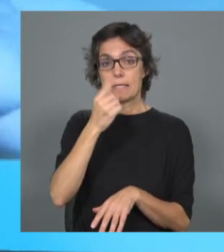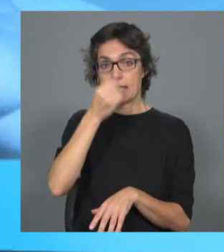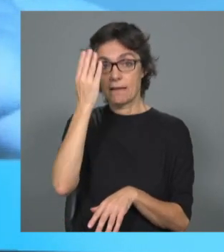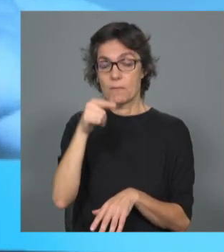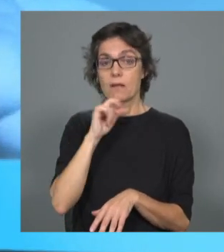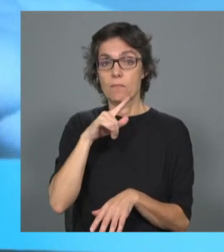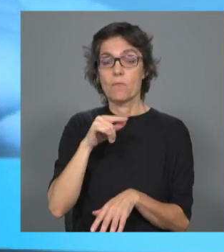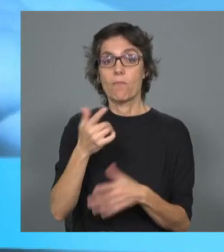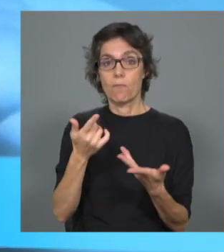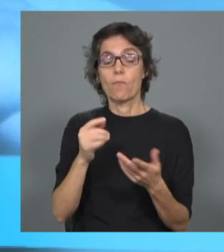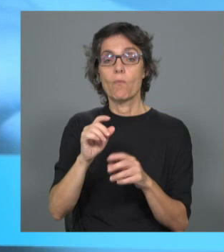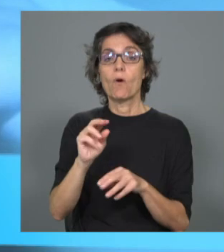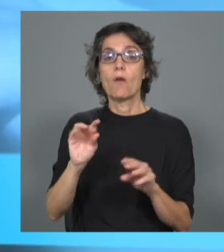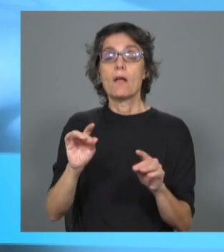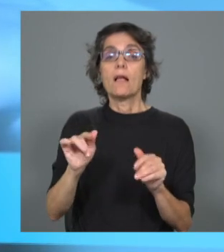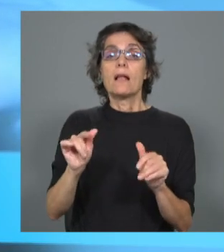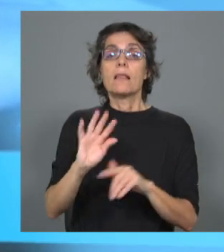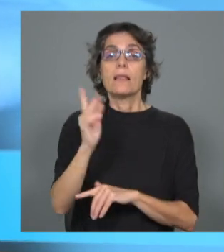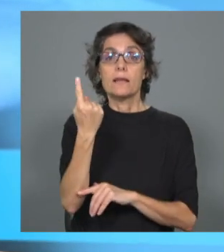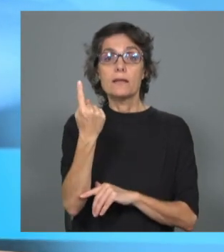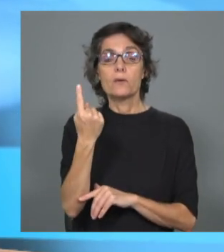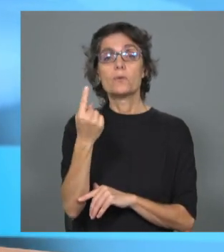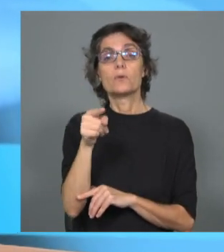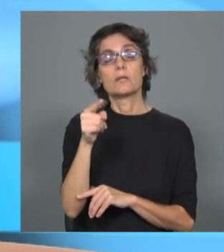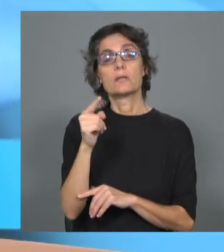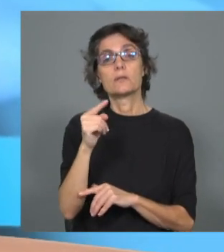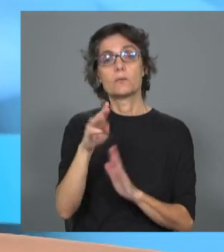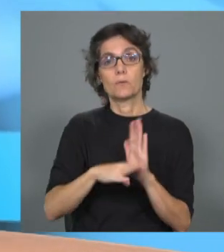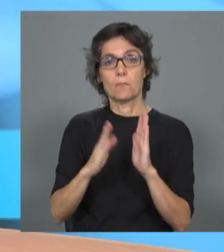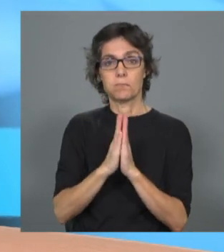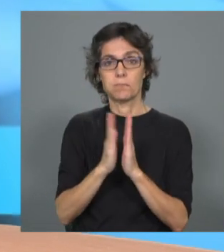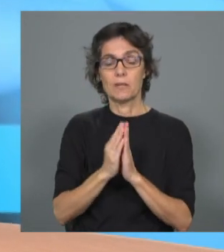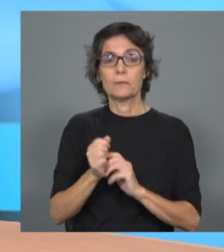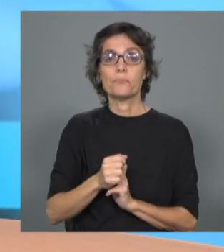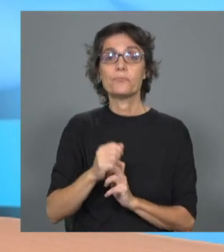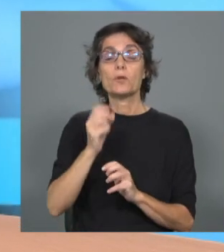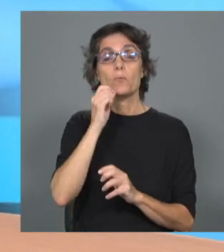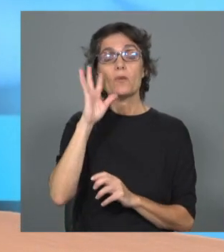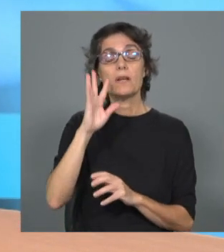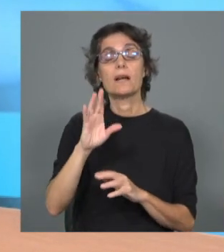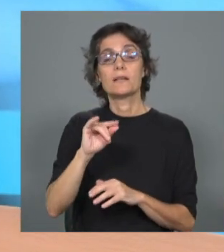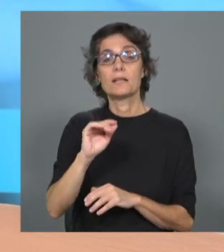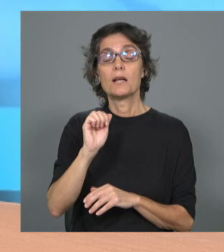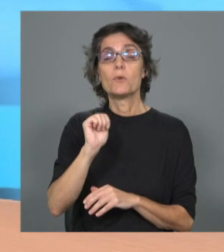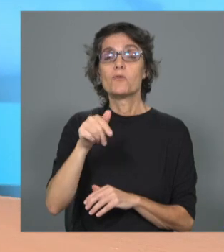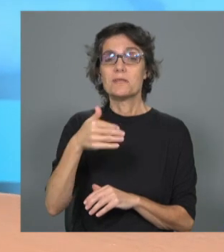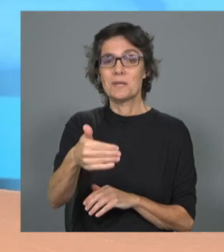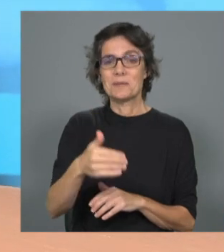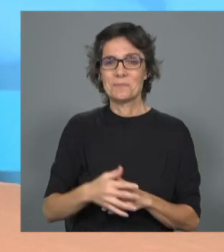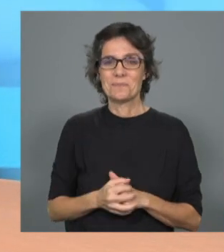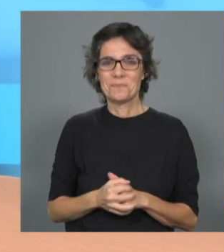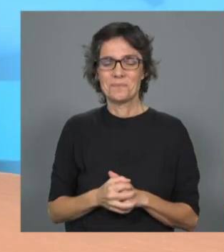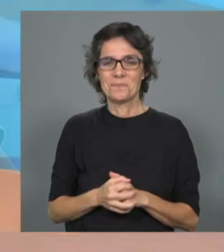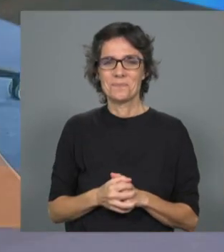pode acompanhar na Antena 1 a edição rádio do programa Eclésia. Tenha então uma muito boa tarde, tenha também um bom fim de semana.